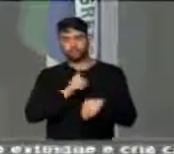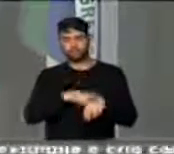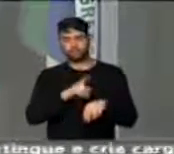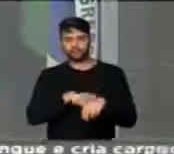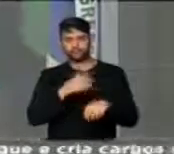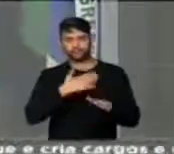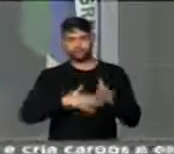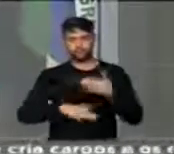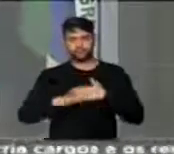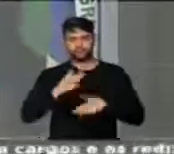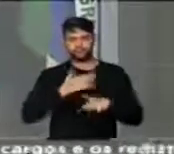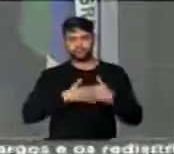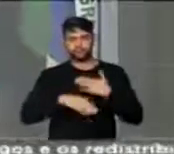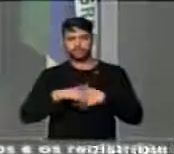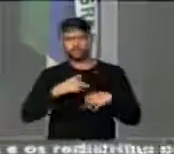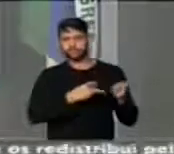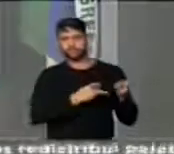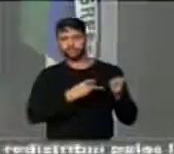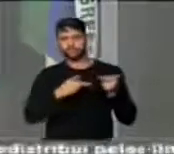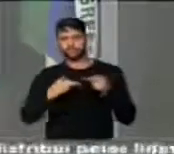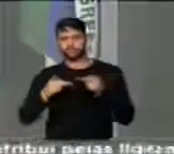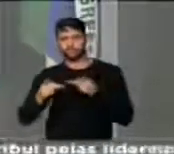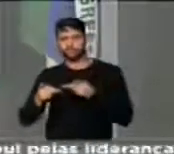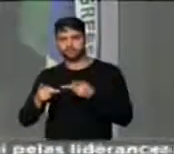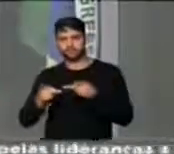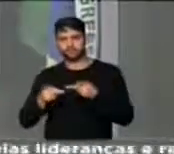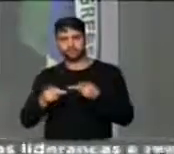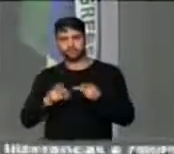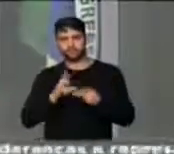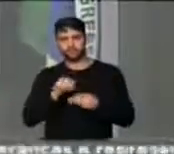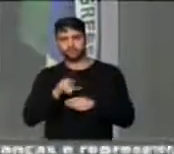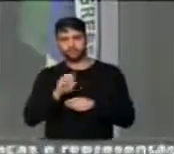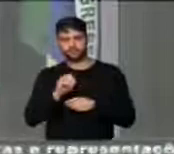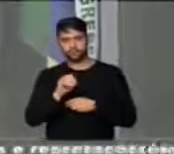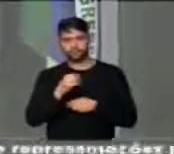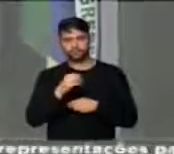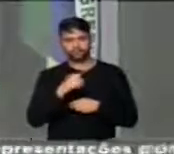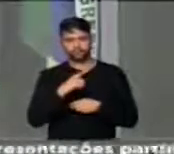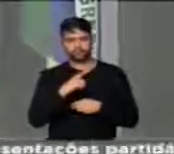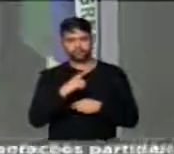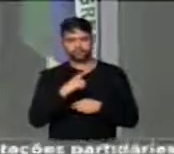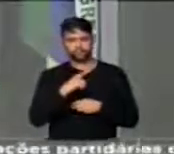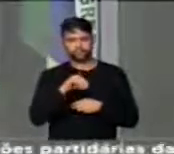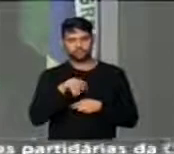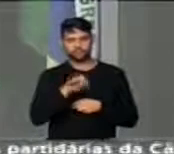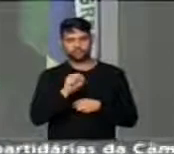e tranquilidade para visitar o MoMA, um dos maiores museus do mundo.